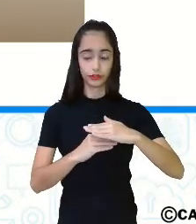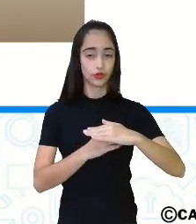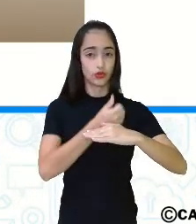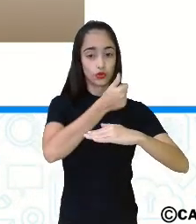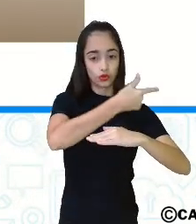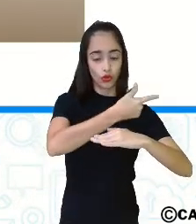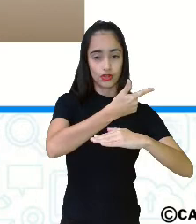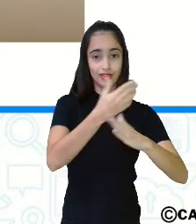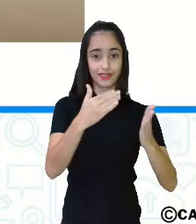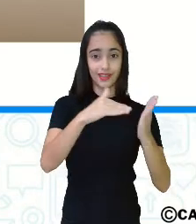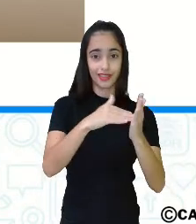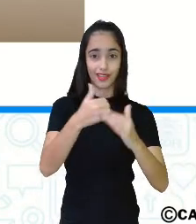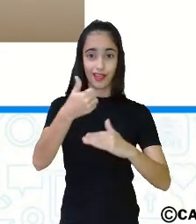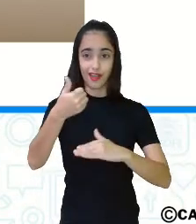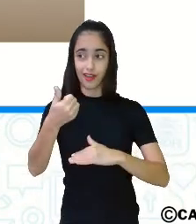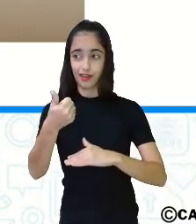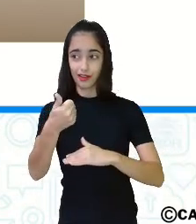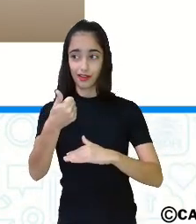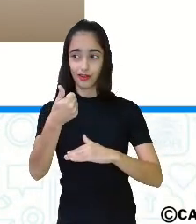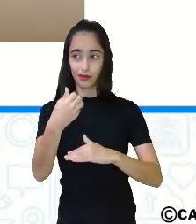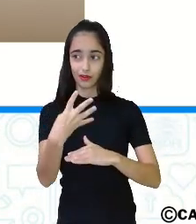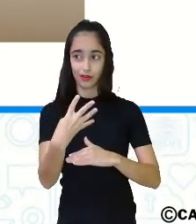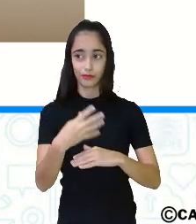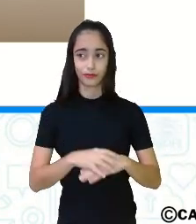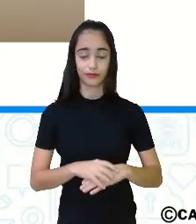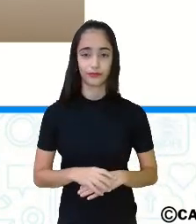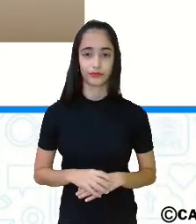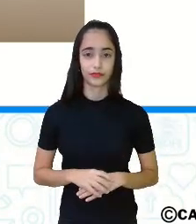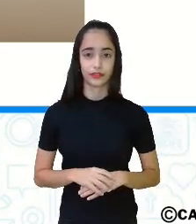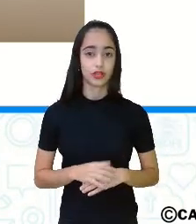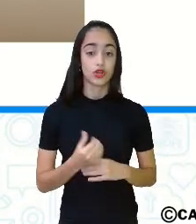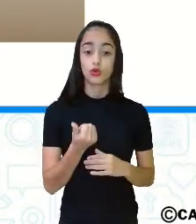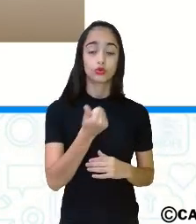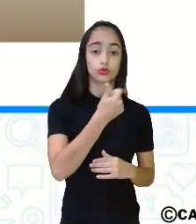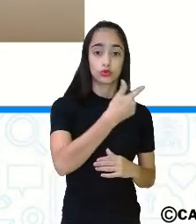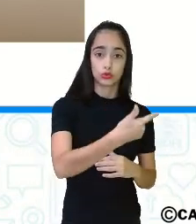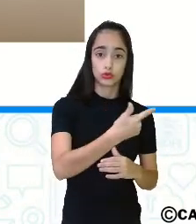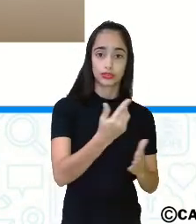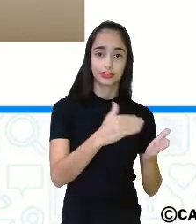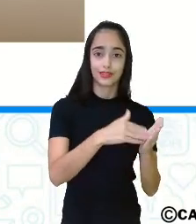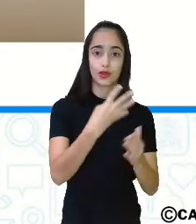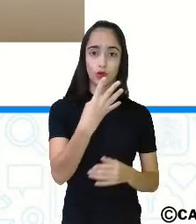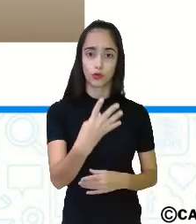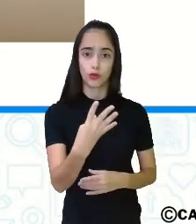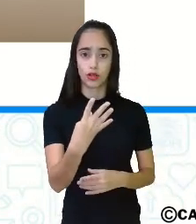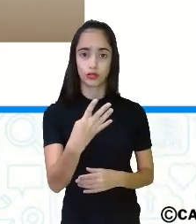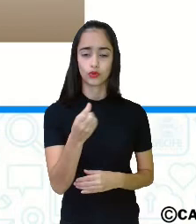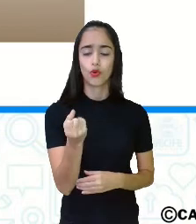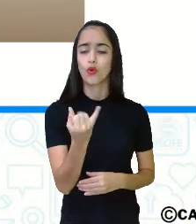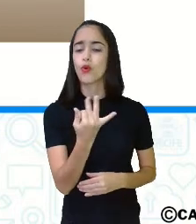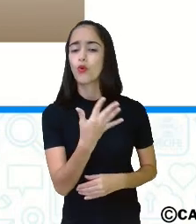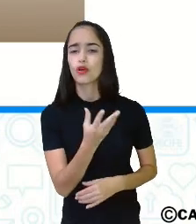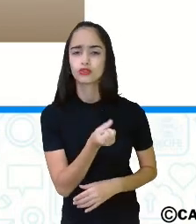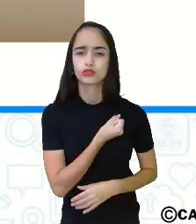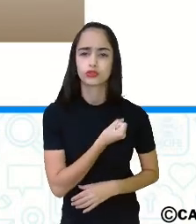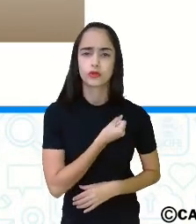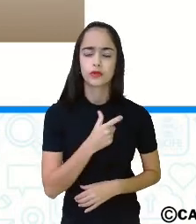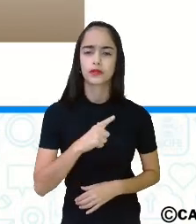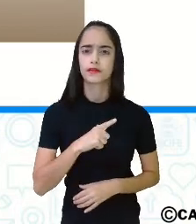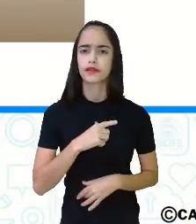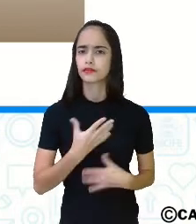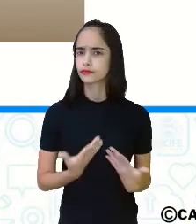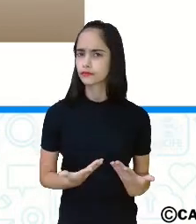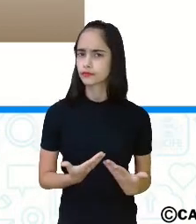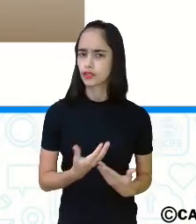O que eu tenho aí de padrão? O que eu tenho aí de número que eu pulei aí, tá certo? De 4 ao